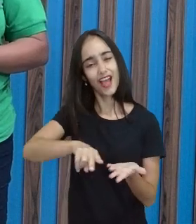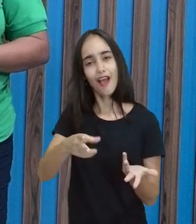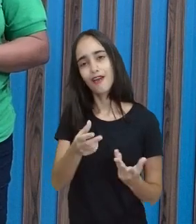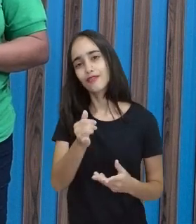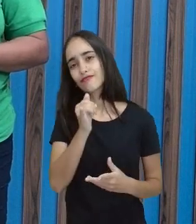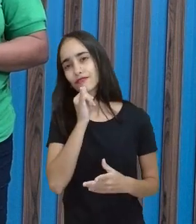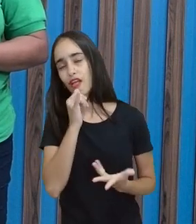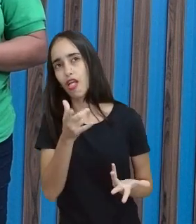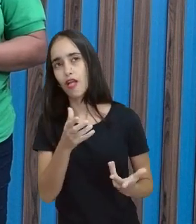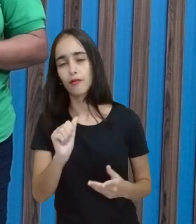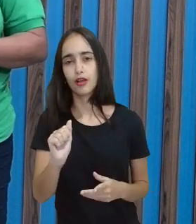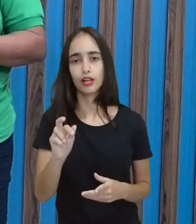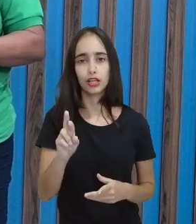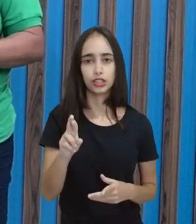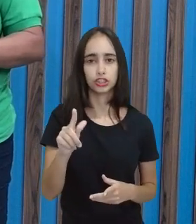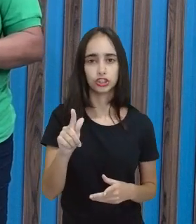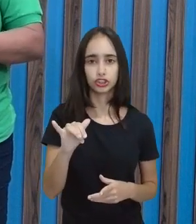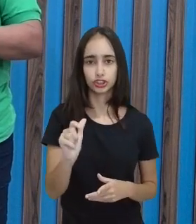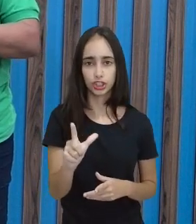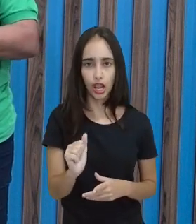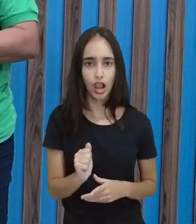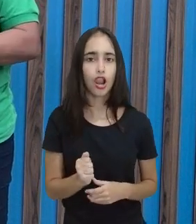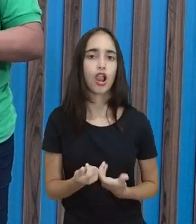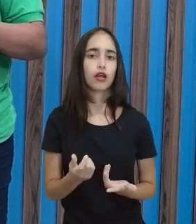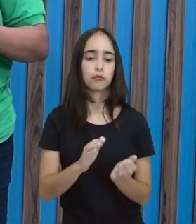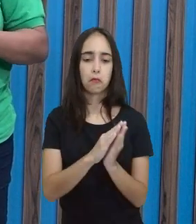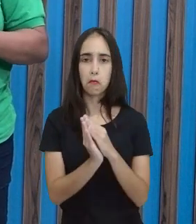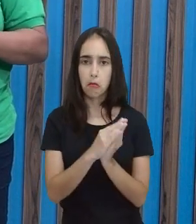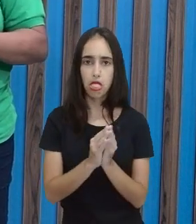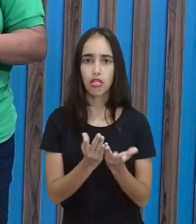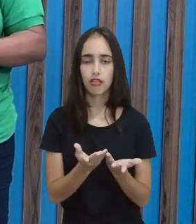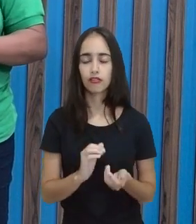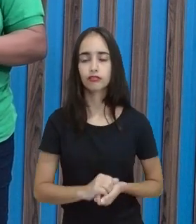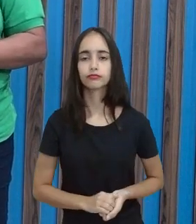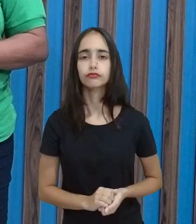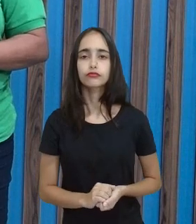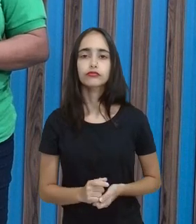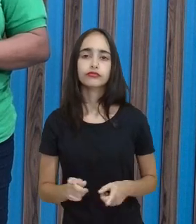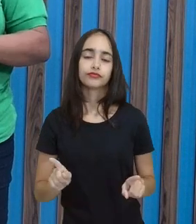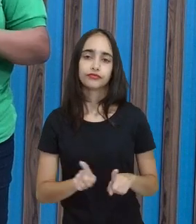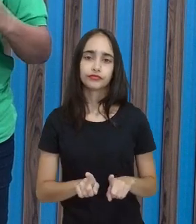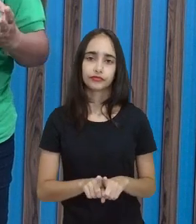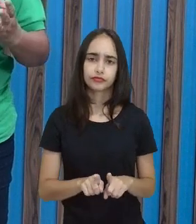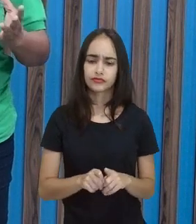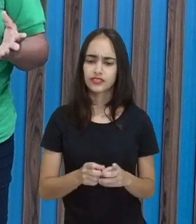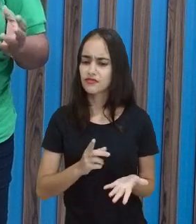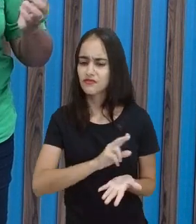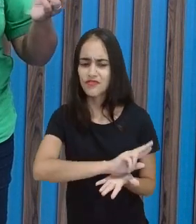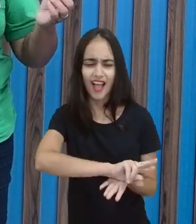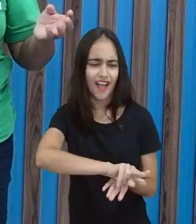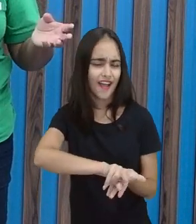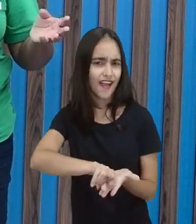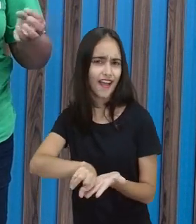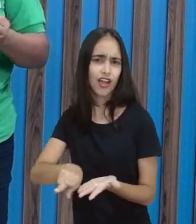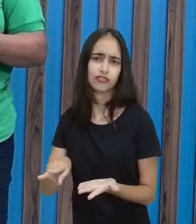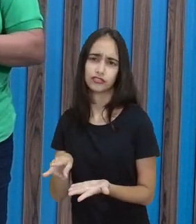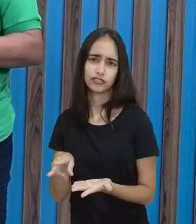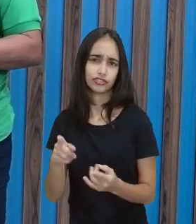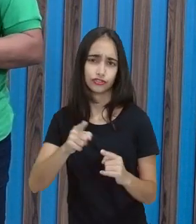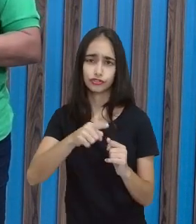argila, a gente pode encontrar produtos de origem mineral, a gente pode encontrar diversos produtos,